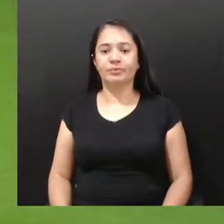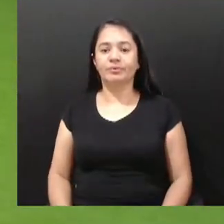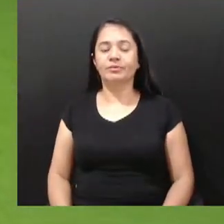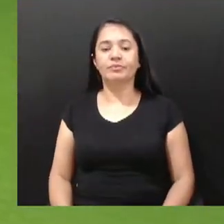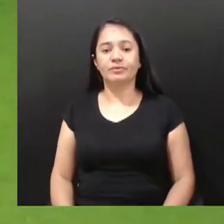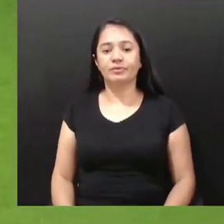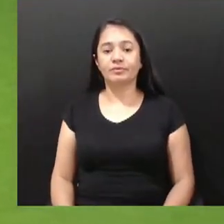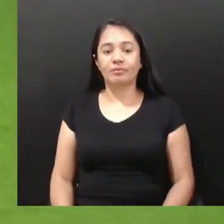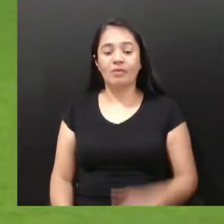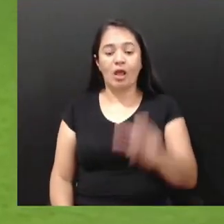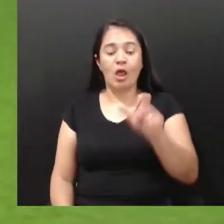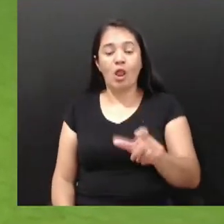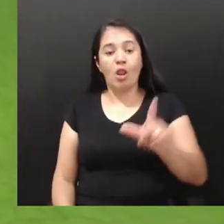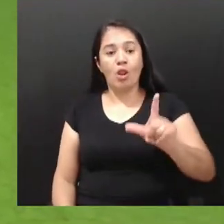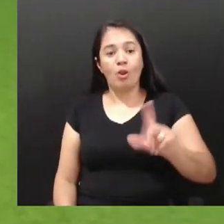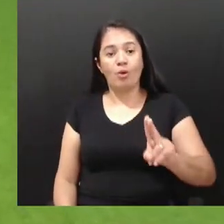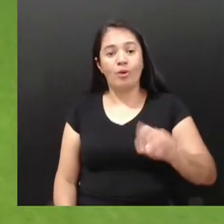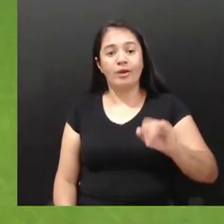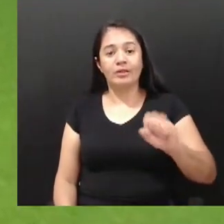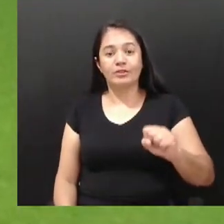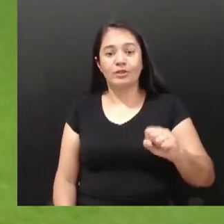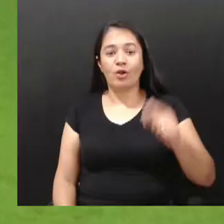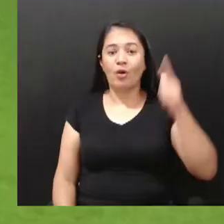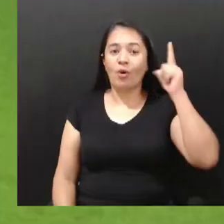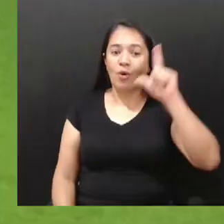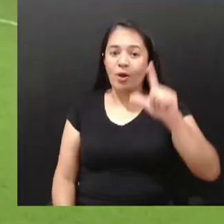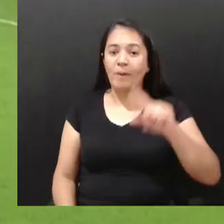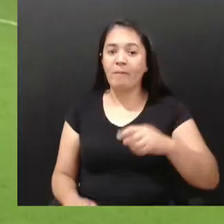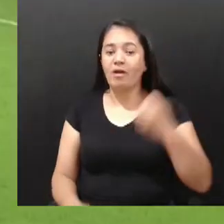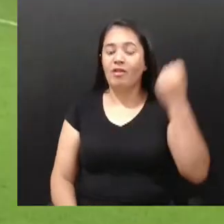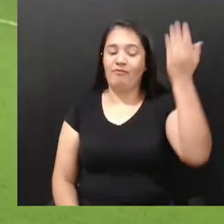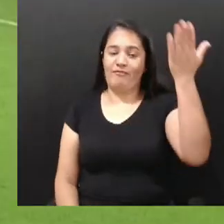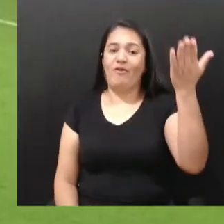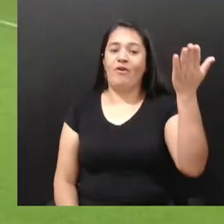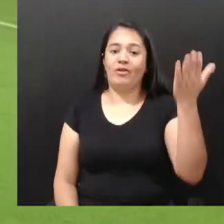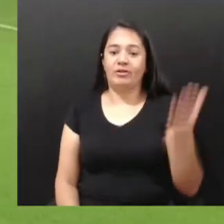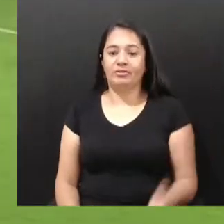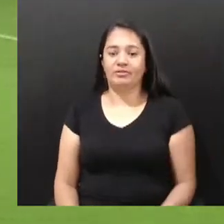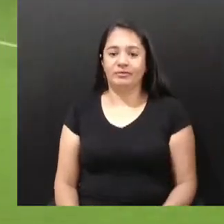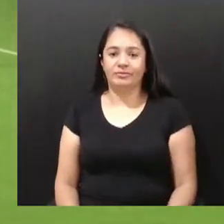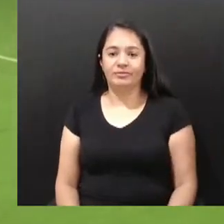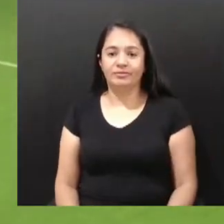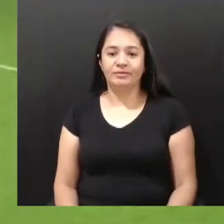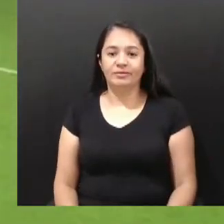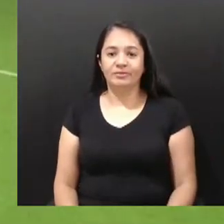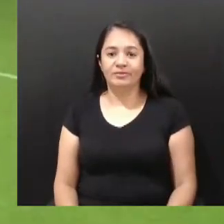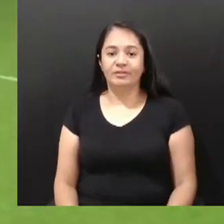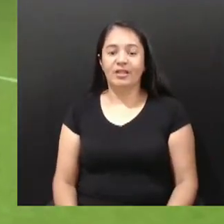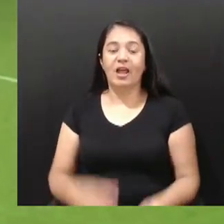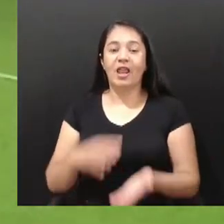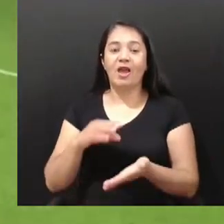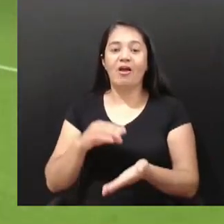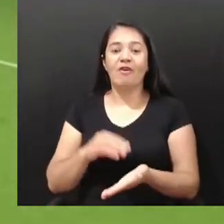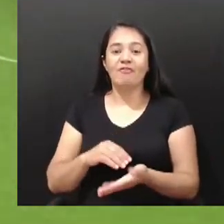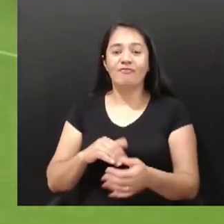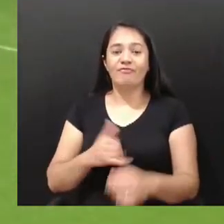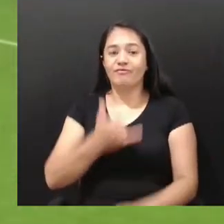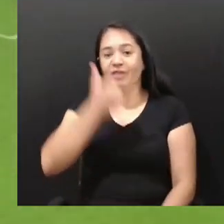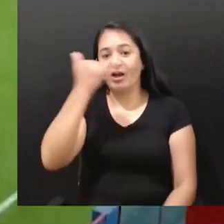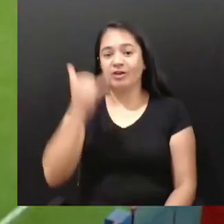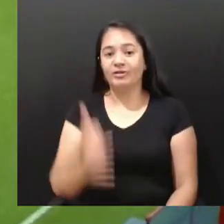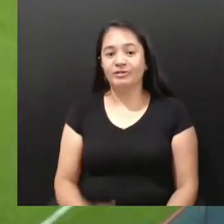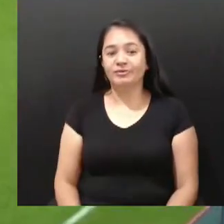Felipe acertou a rede, mas pelo lado de fora. Serginho cobrou falta e Nogueira espalmou mais